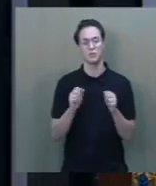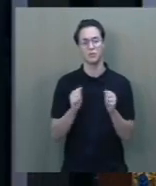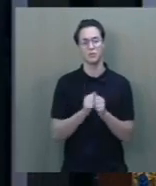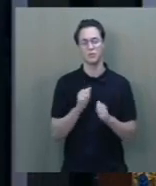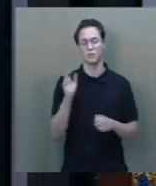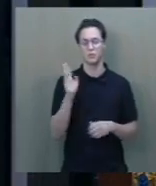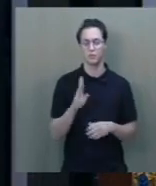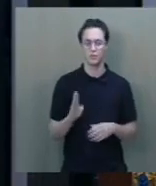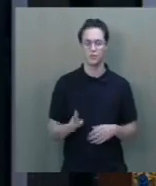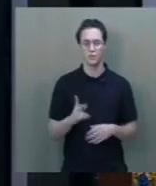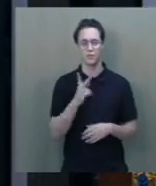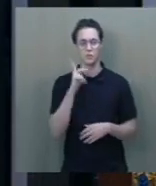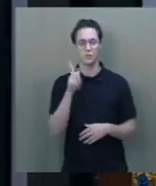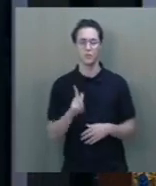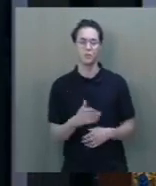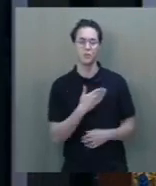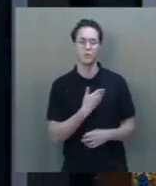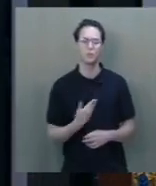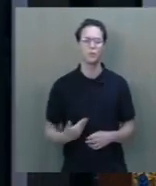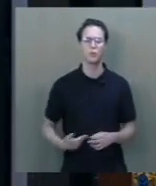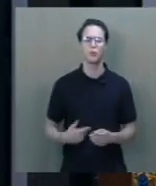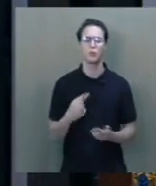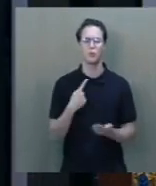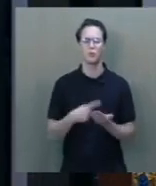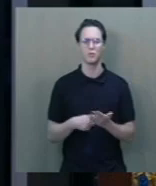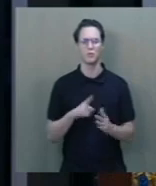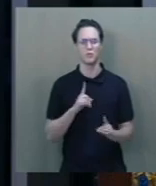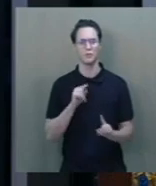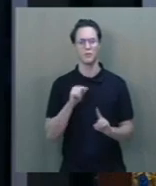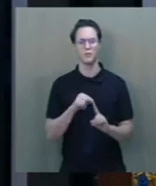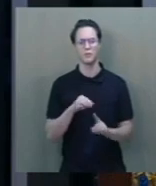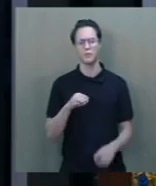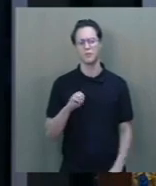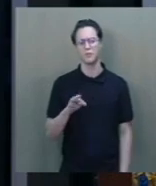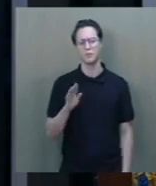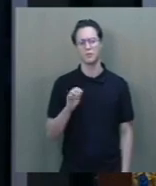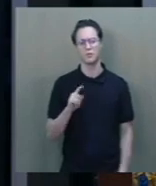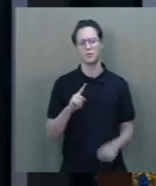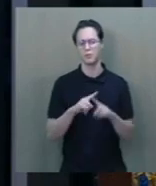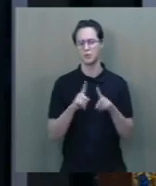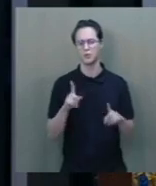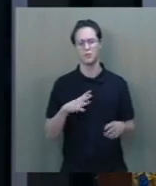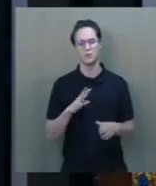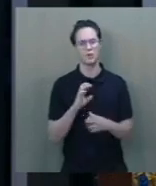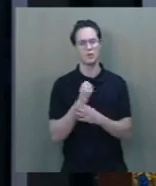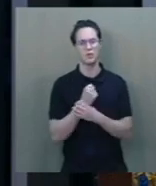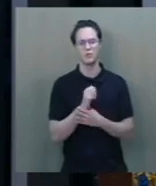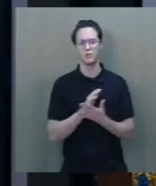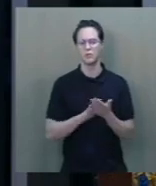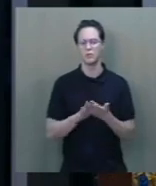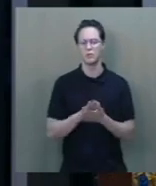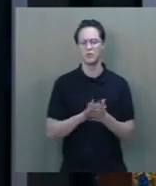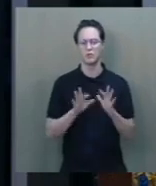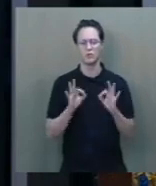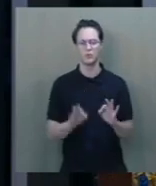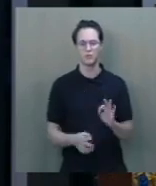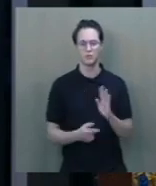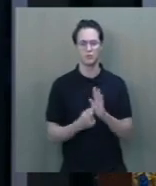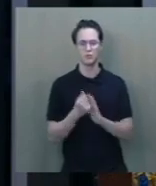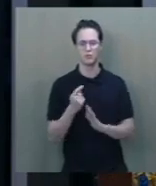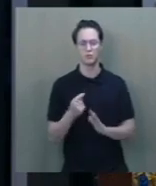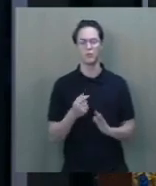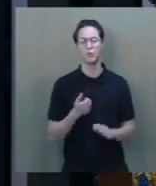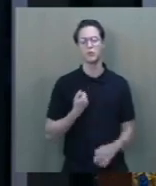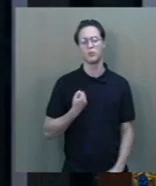aos gestores públicos o cumprimento de metas, mas não garantimos adequadamente no orçamento a quantidade